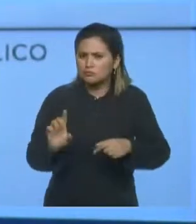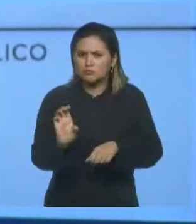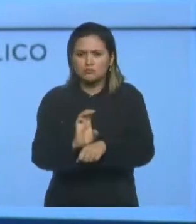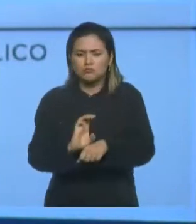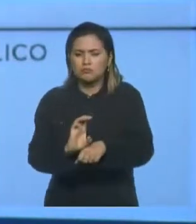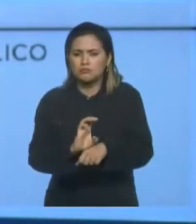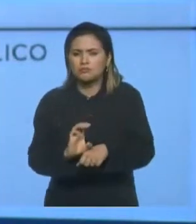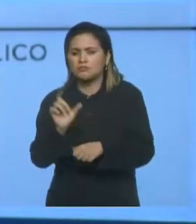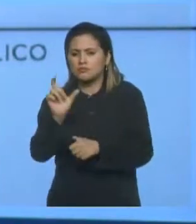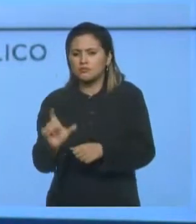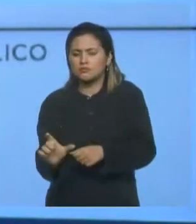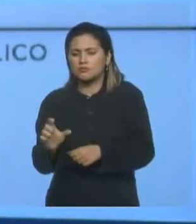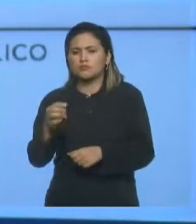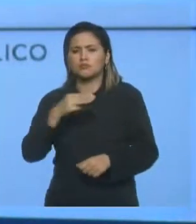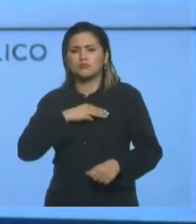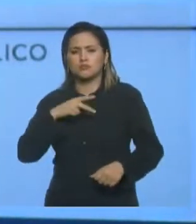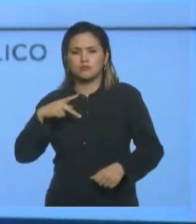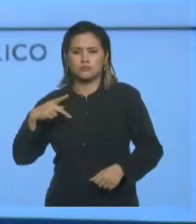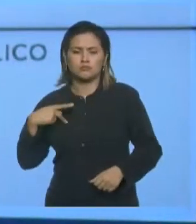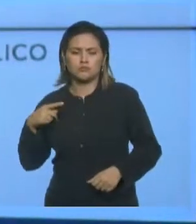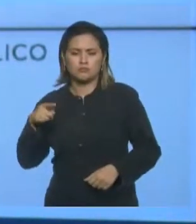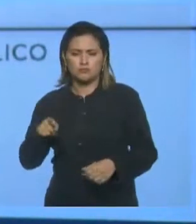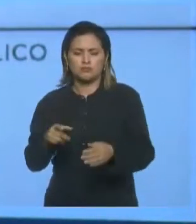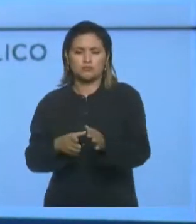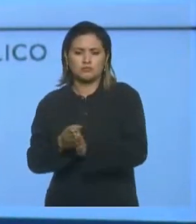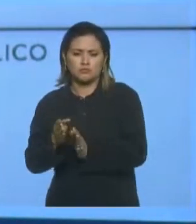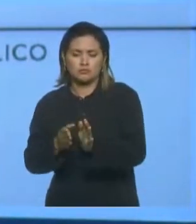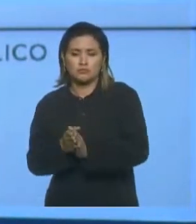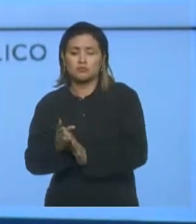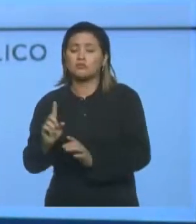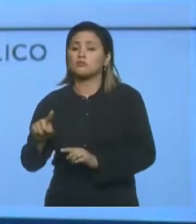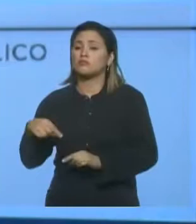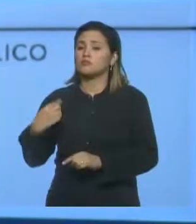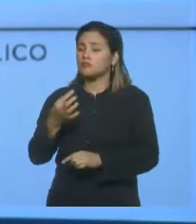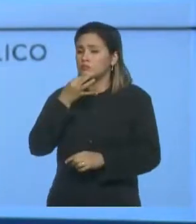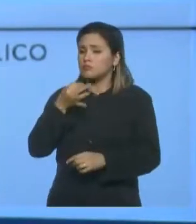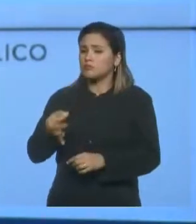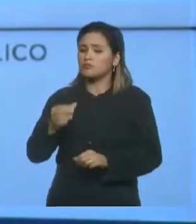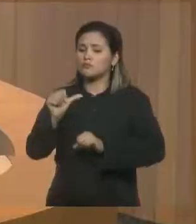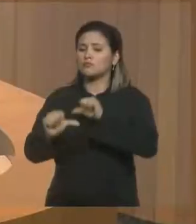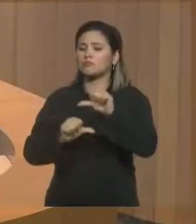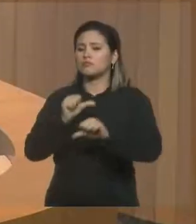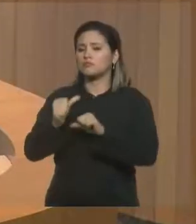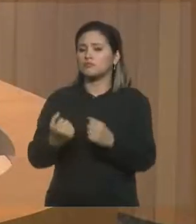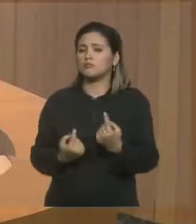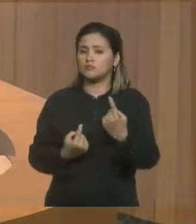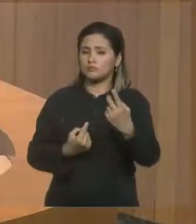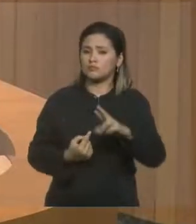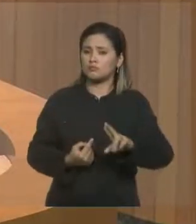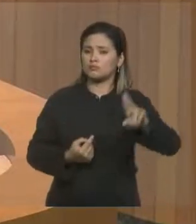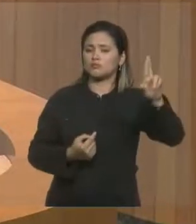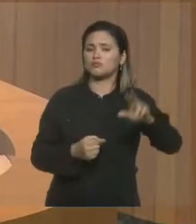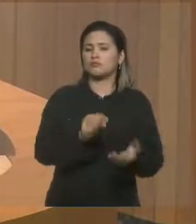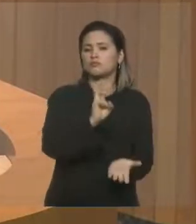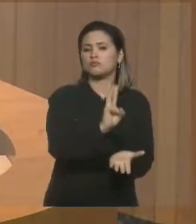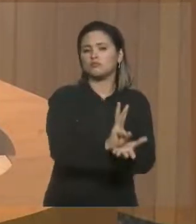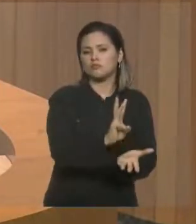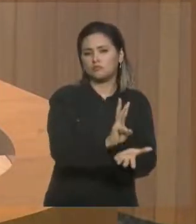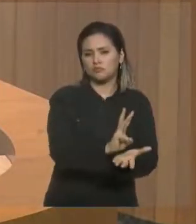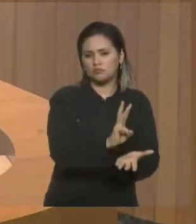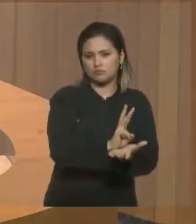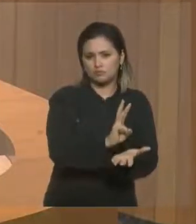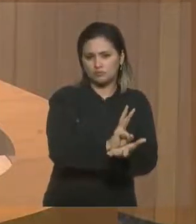fosse que fosse substituído por um representante da Defensoria. Eu não tenho dúvida, deputado, que se fosse um representante da